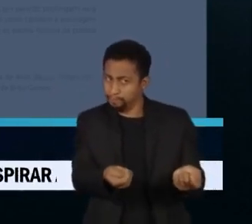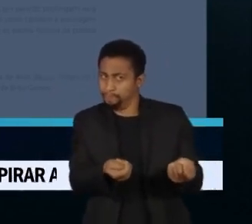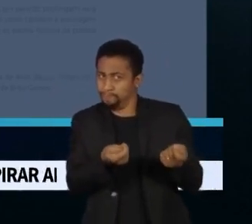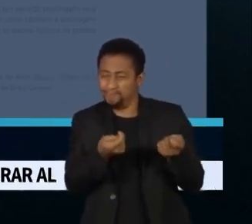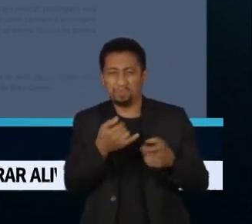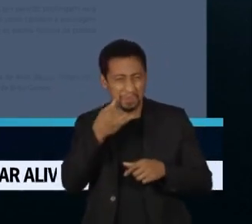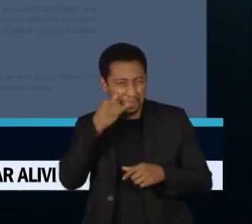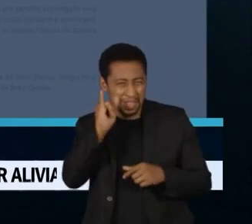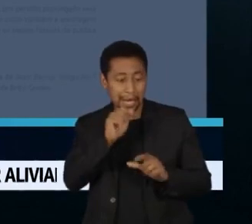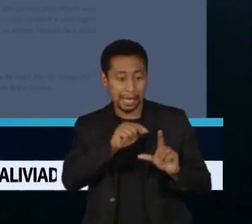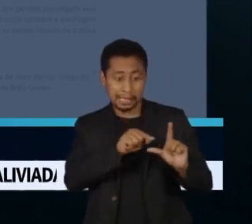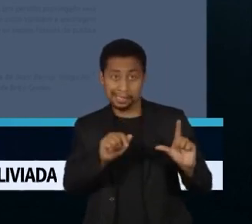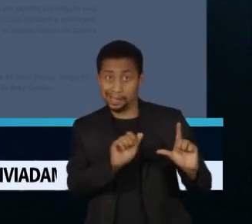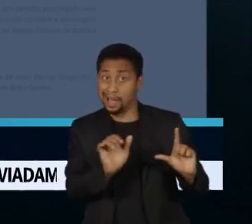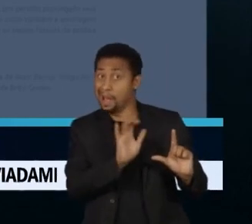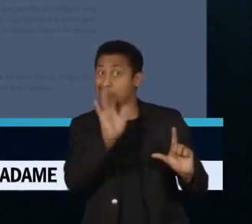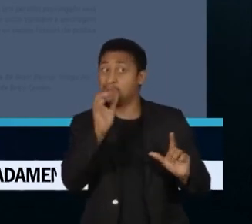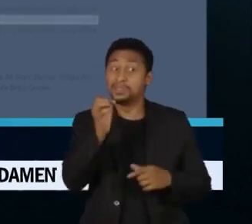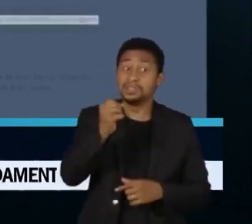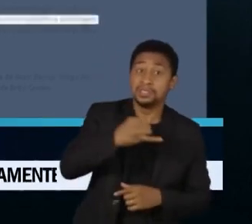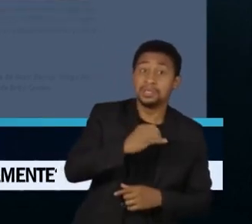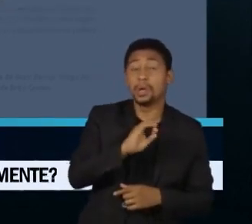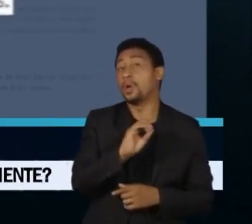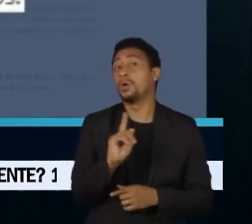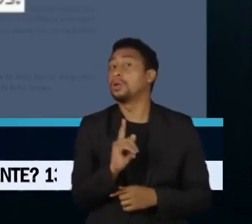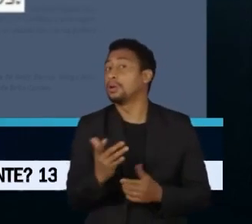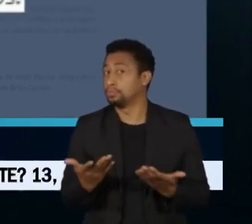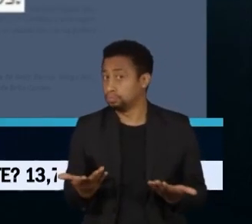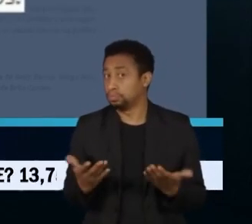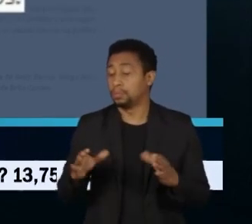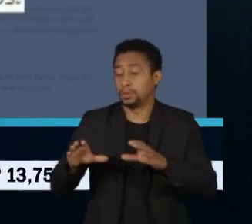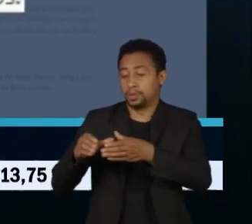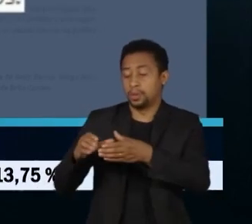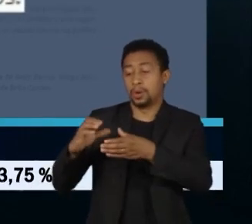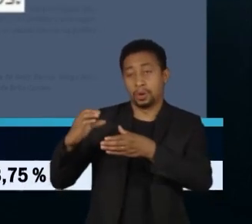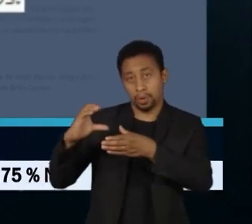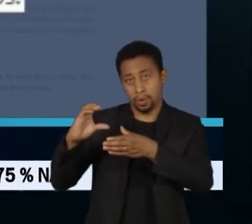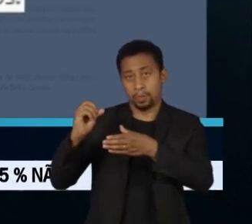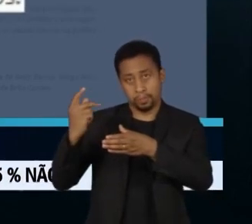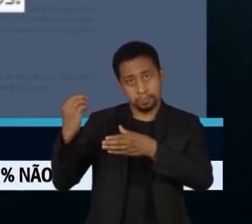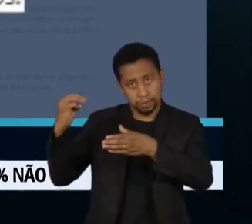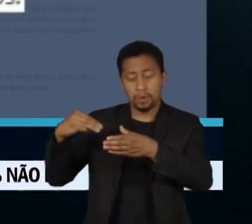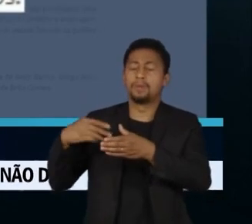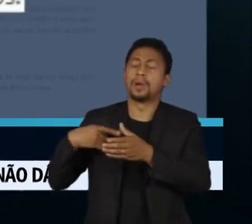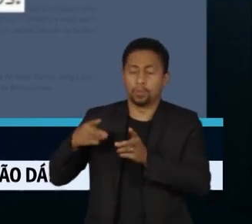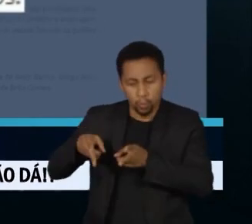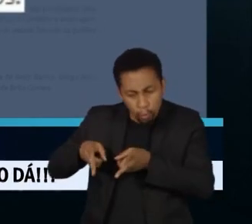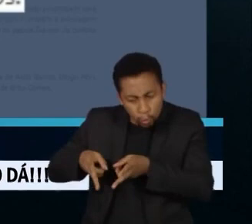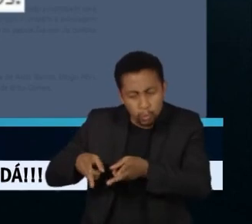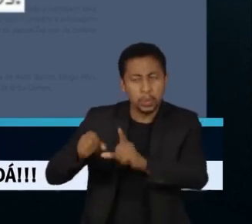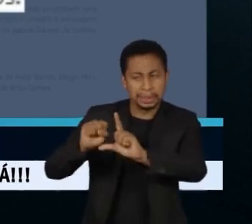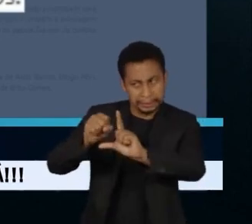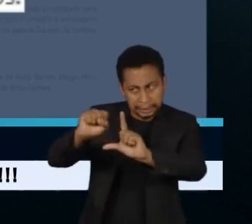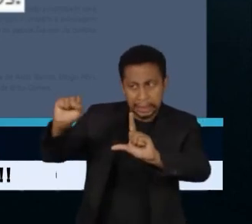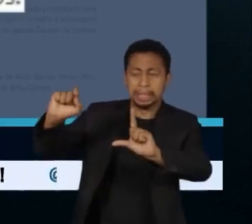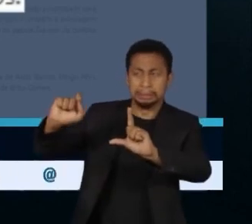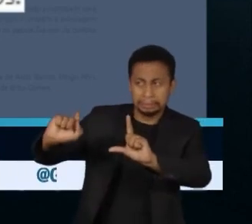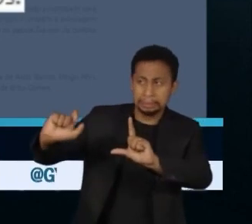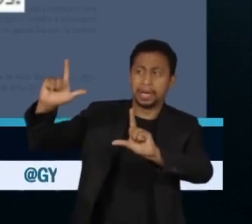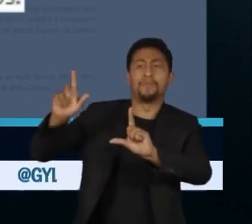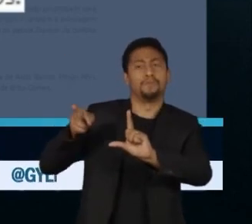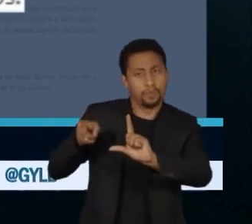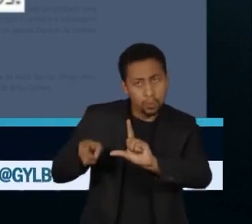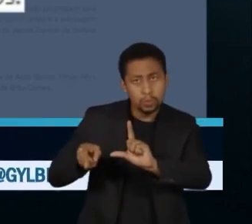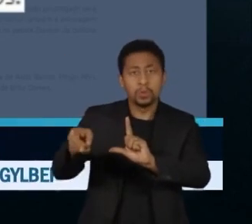a convergência da inflação. O comitê reforça que irá perseverar até que se consolide não apenas